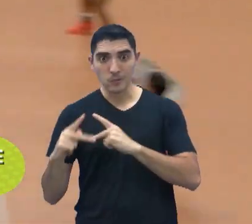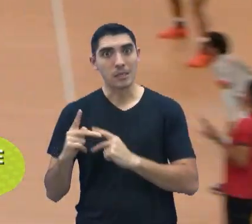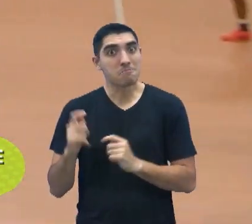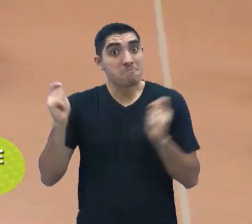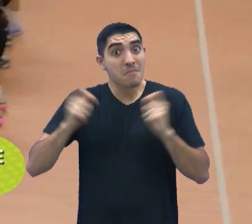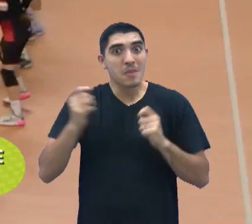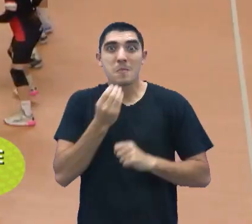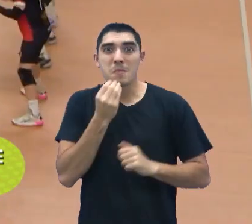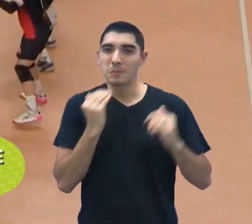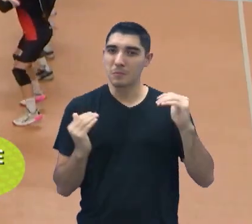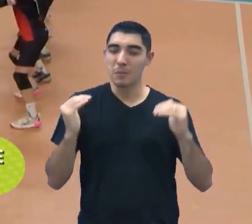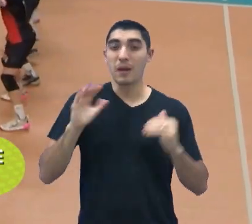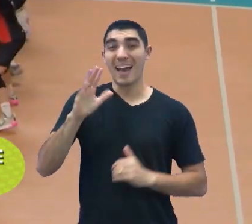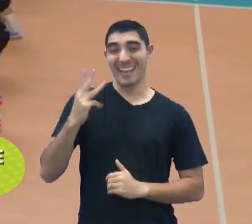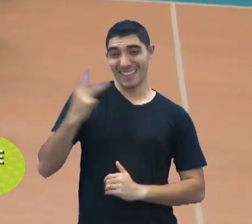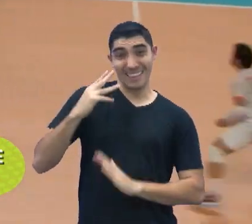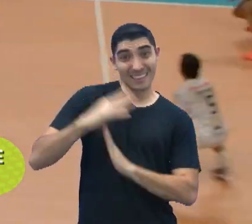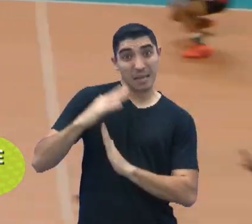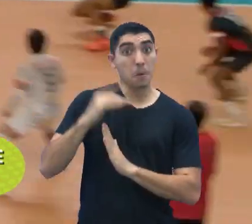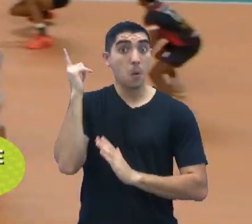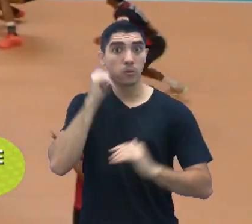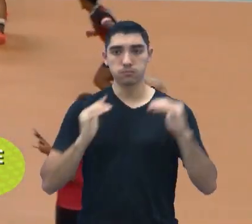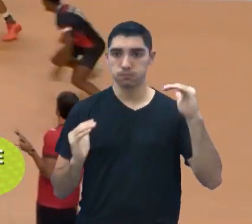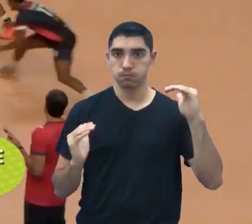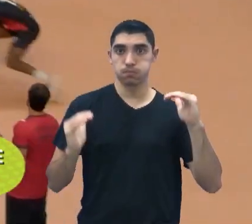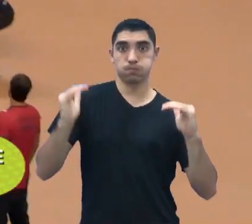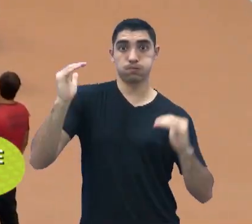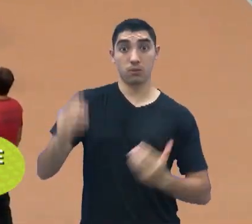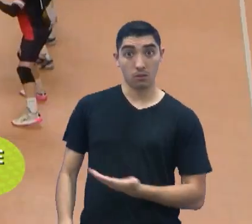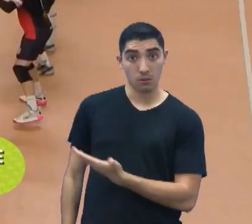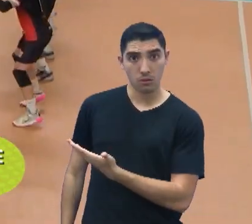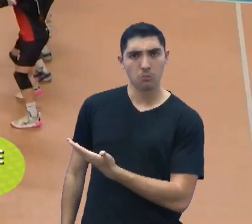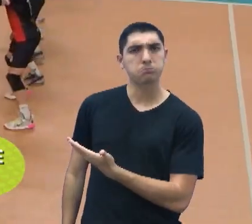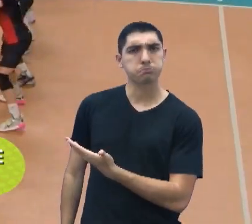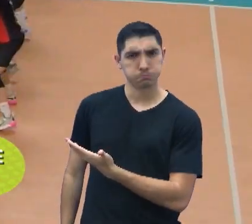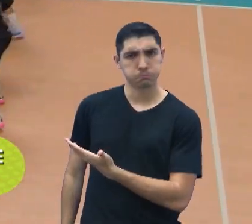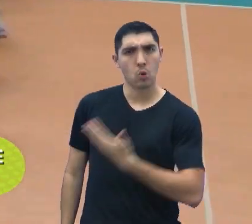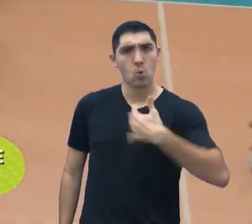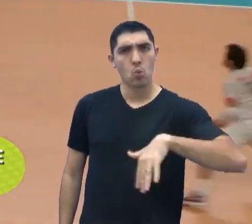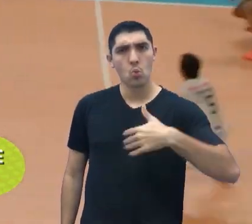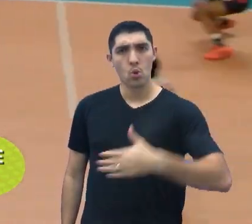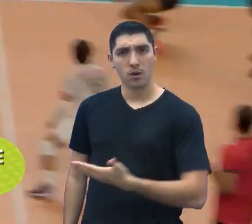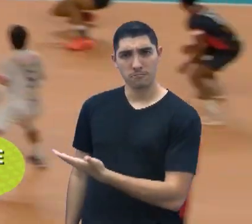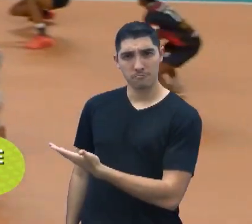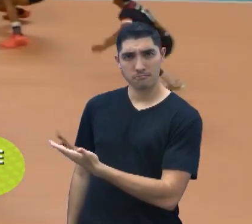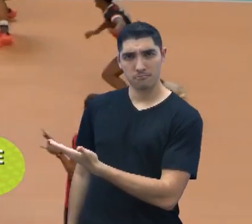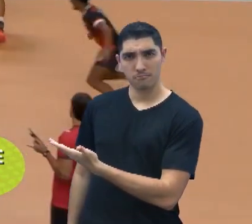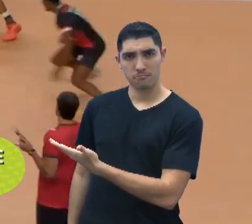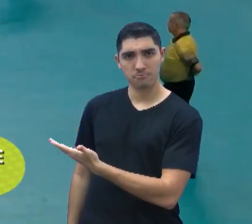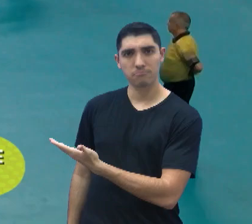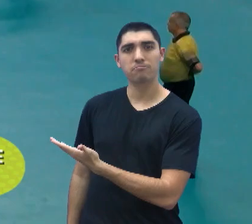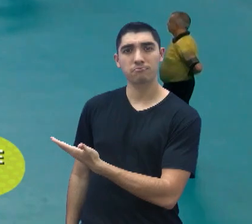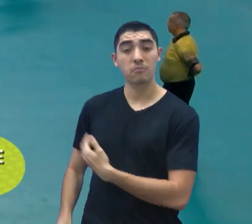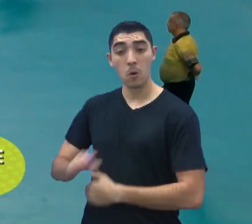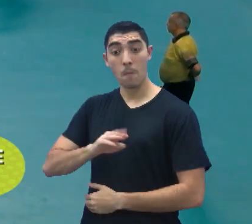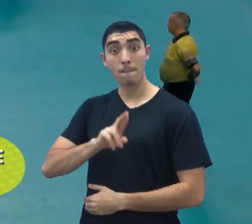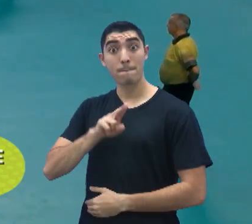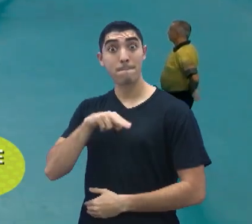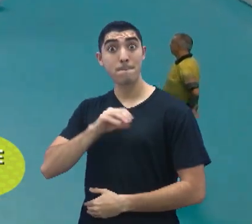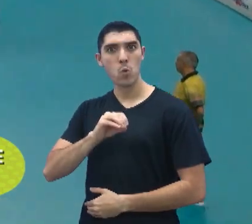começou o terceiro set abrindo vantagem, como nesta pancada do levantador Bruno Canhoto, no meio de rede.